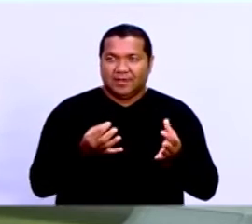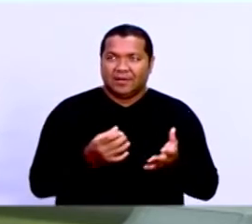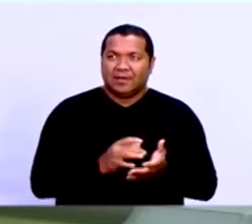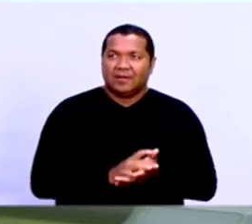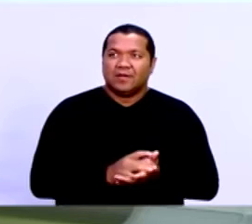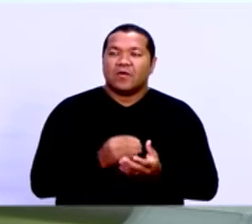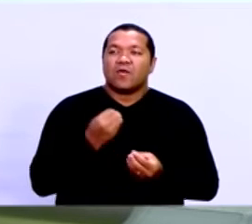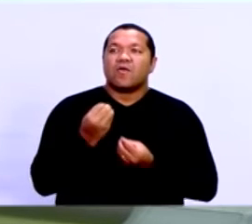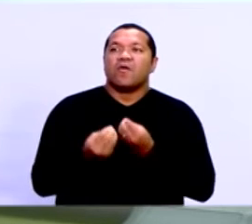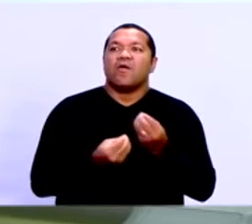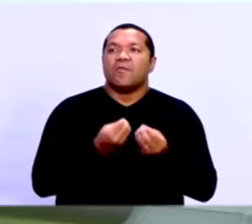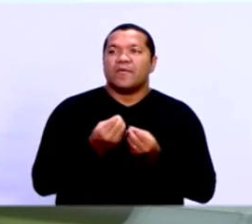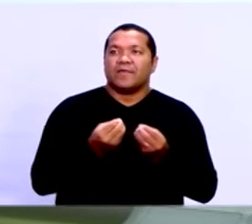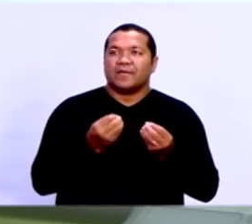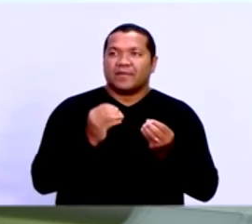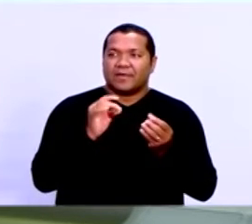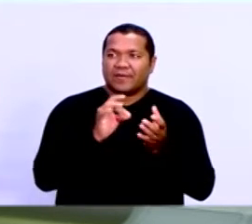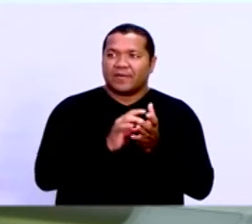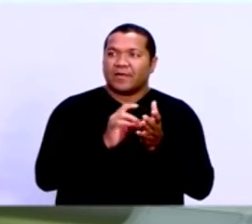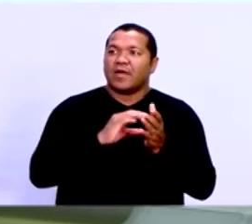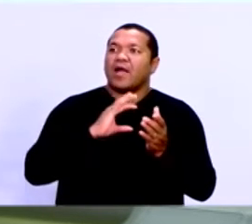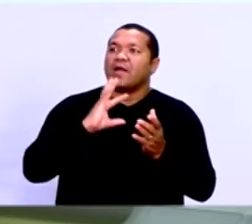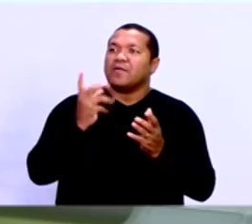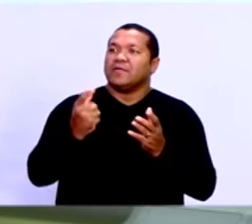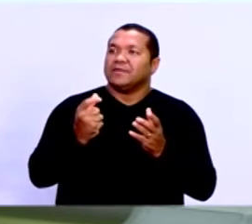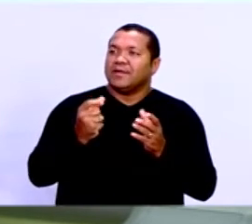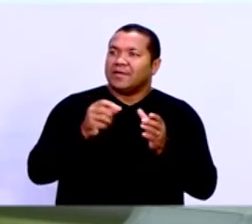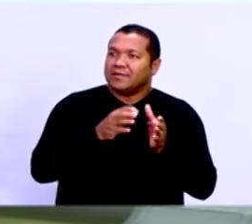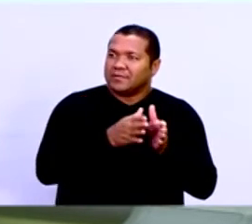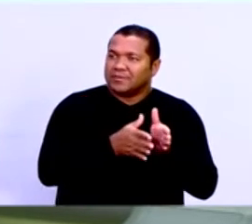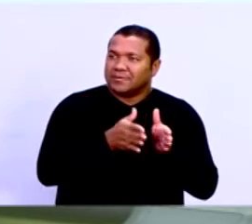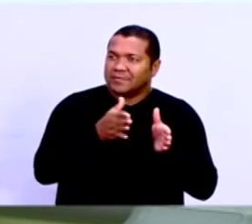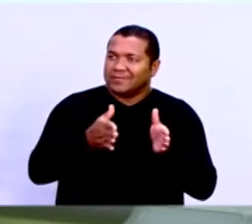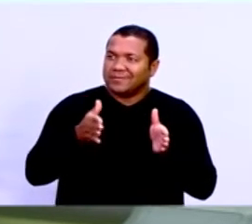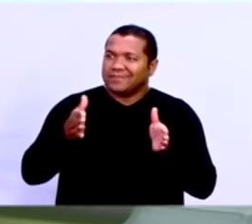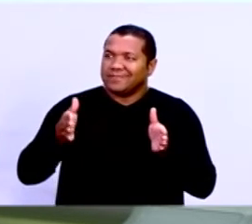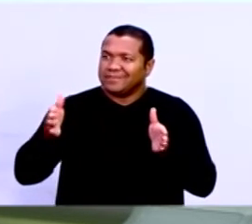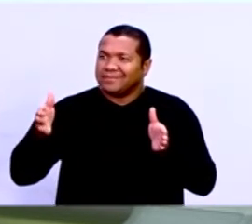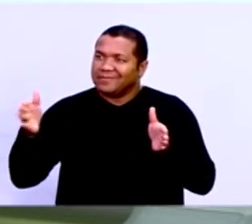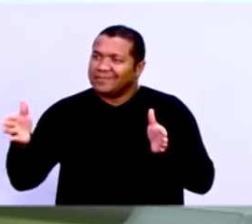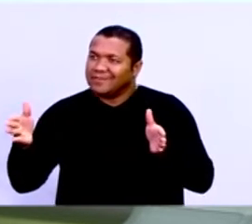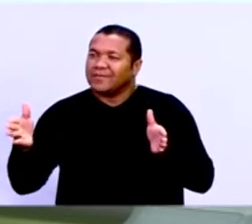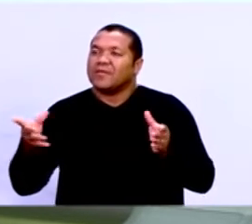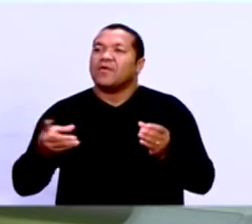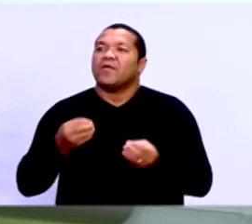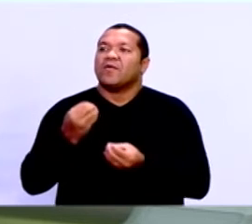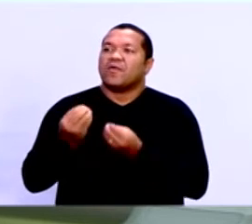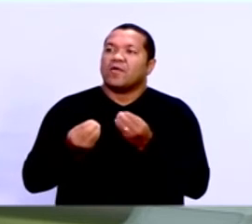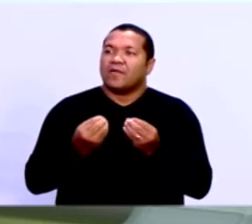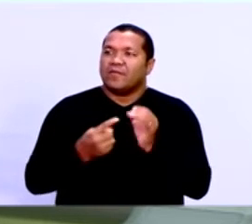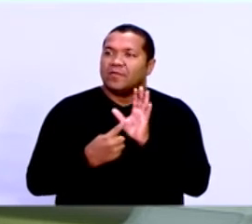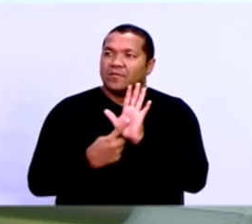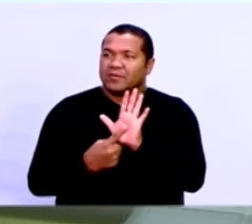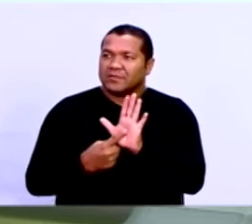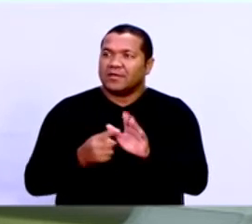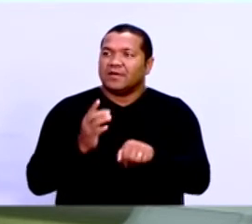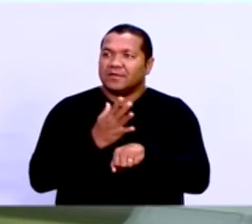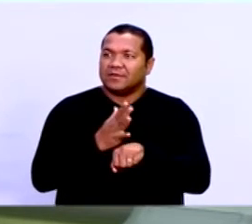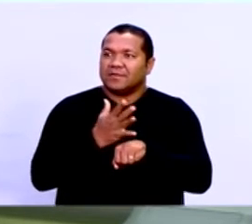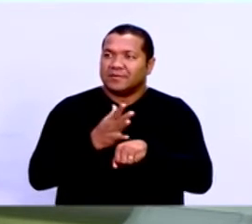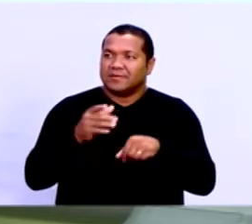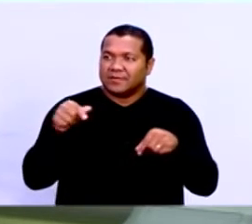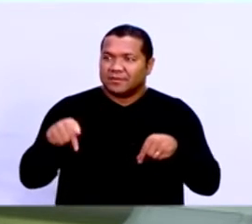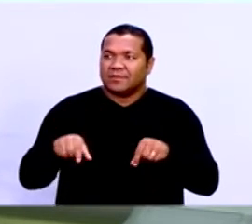ela como realmente esse ciclo vai funcionar como a gente vai trazer na parte prática do nosso do